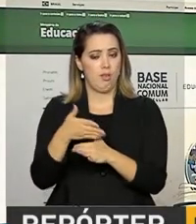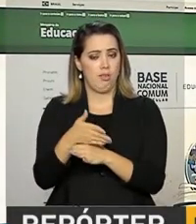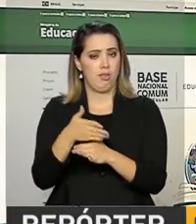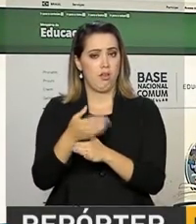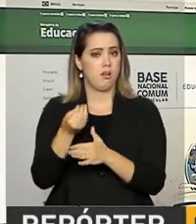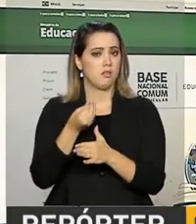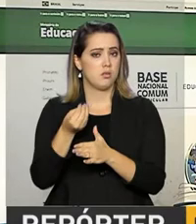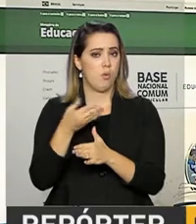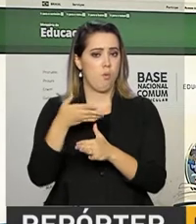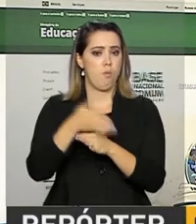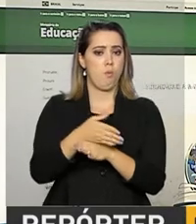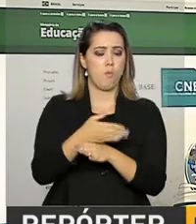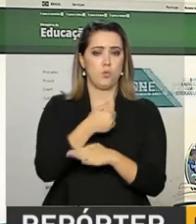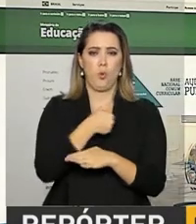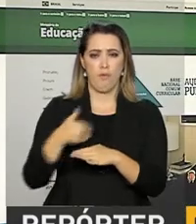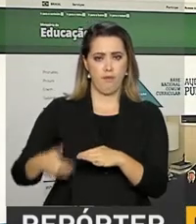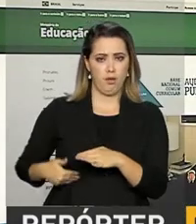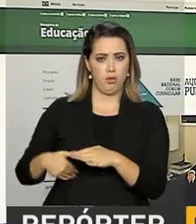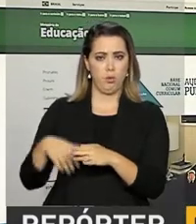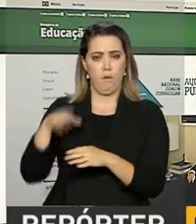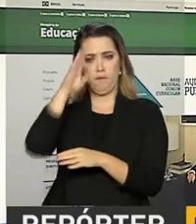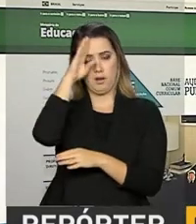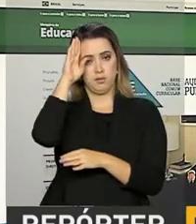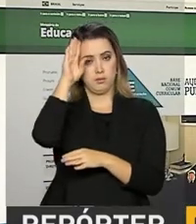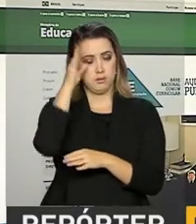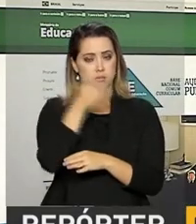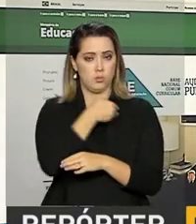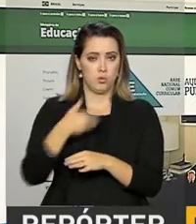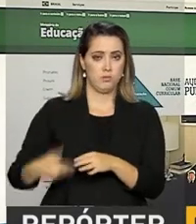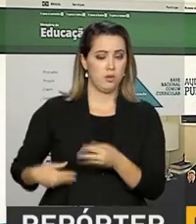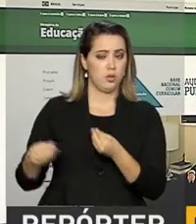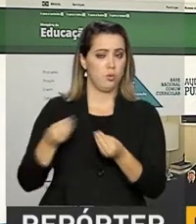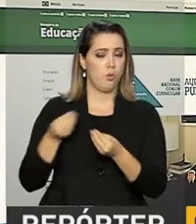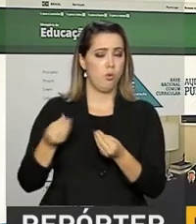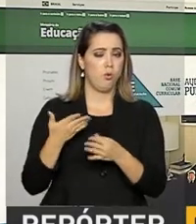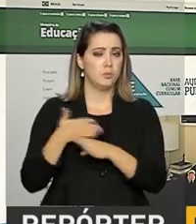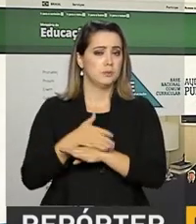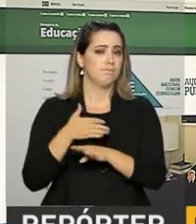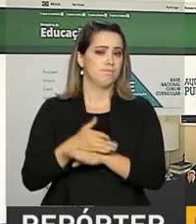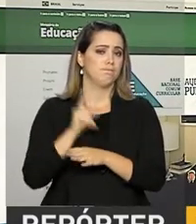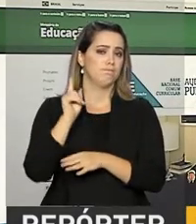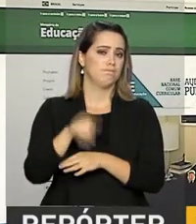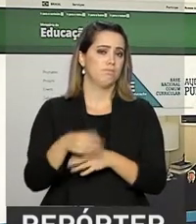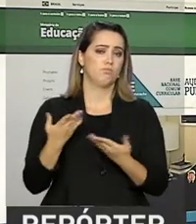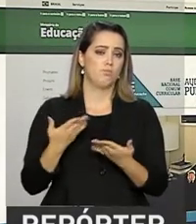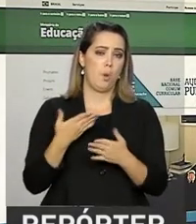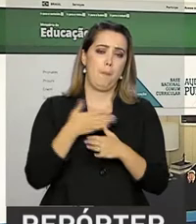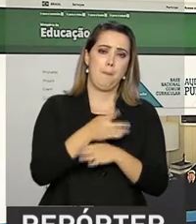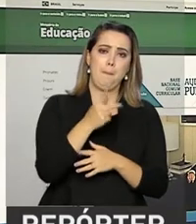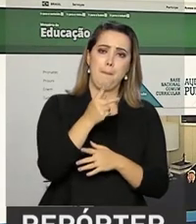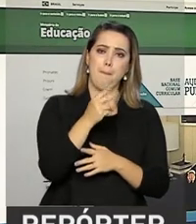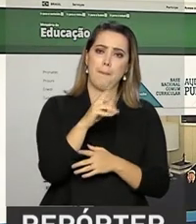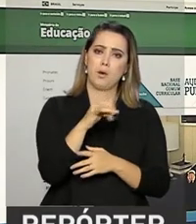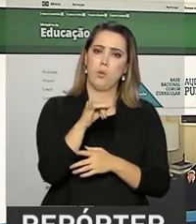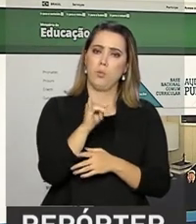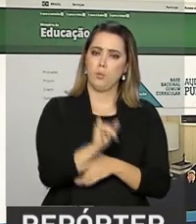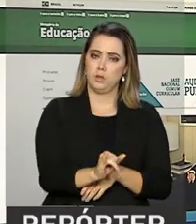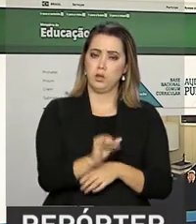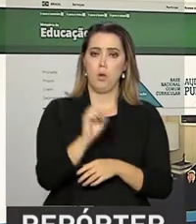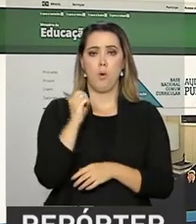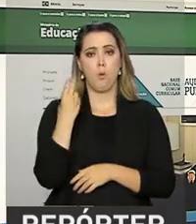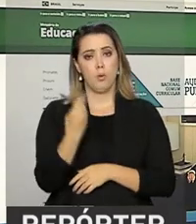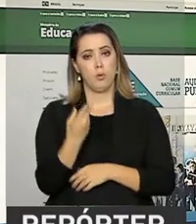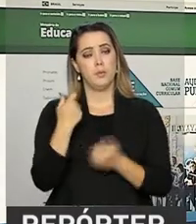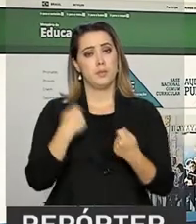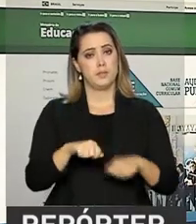no ensino superior público a possibilidade dela de gento de adentrar seria outra vez único são bolsas ou então